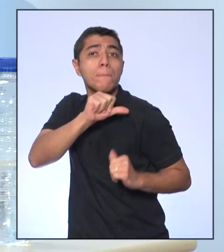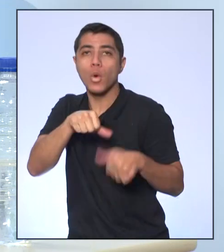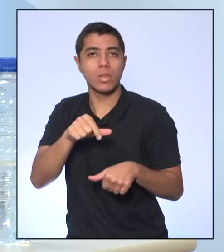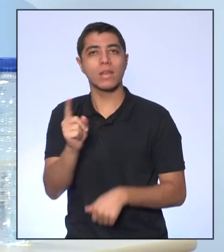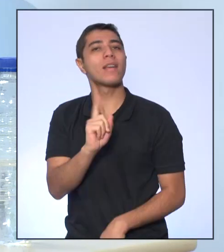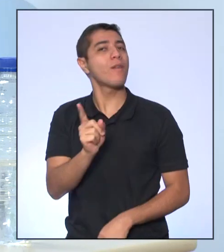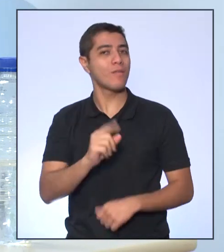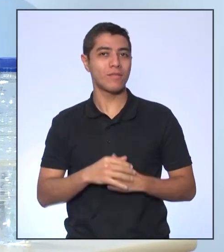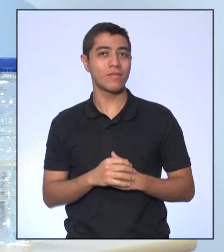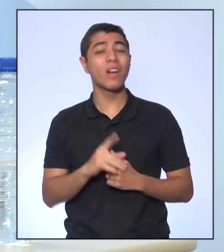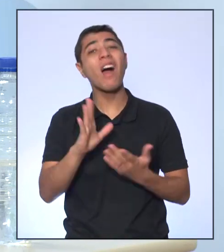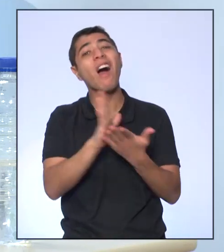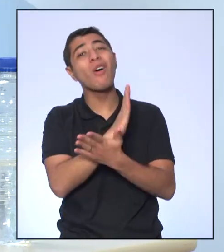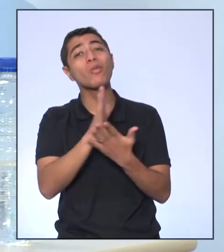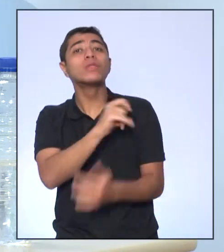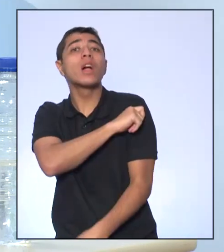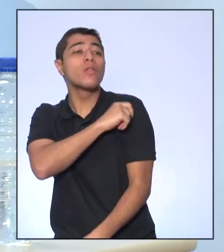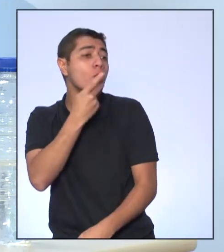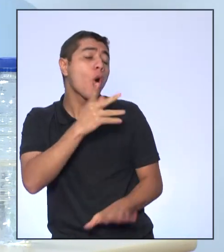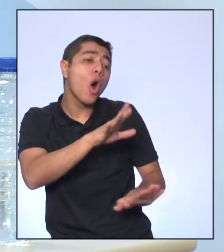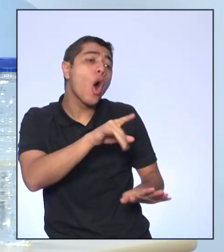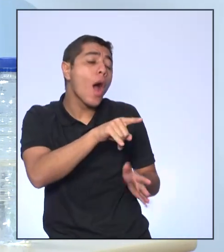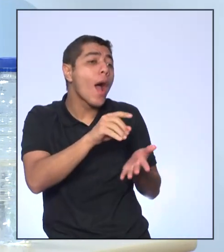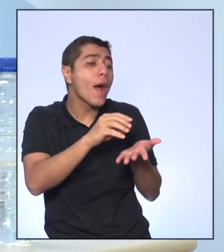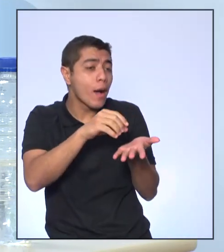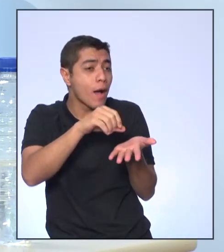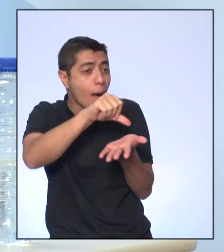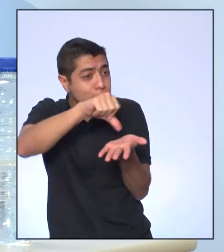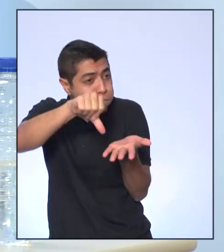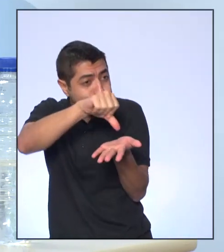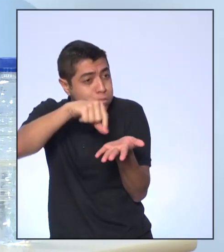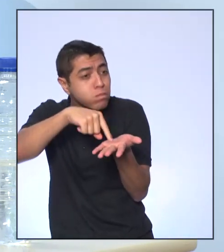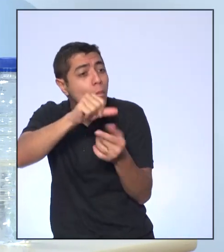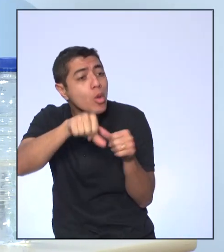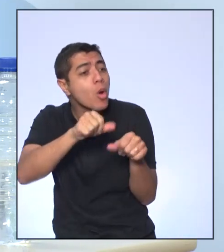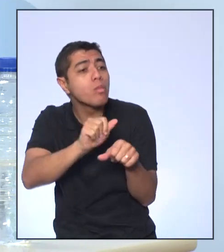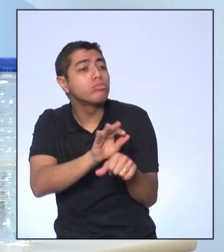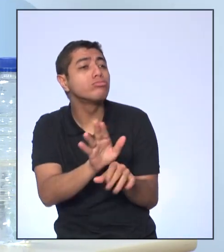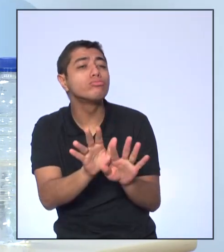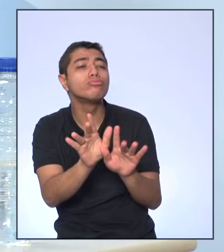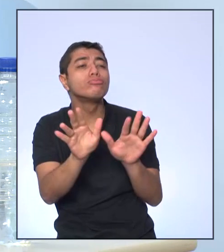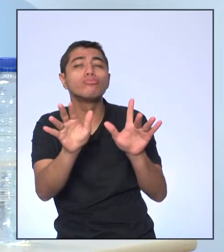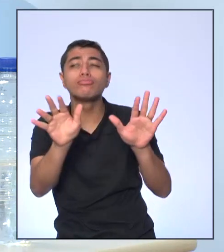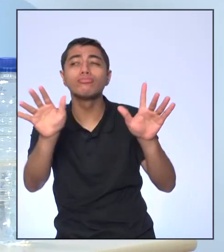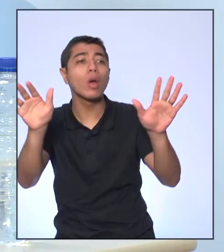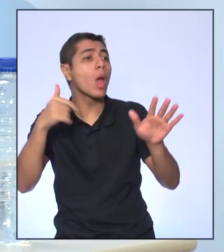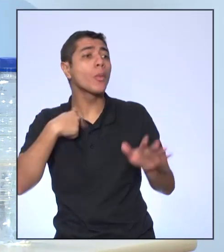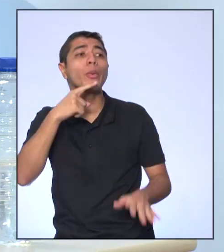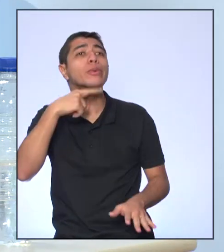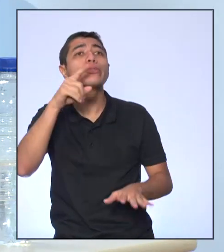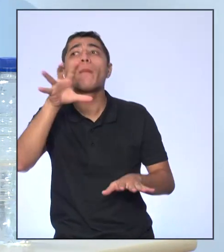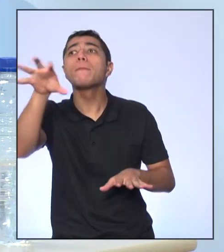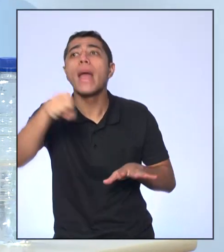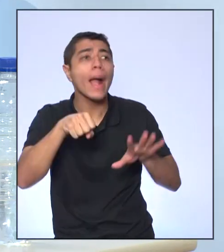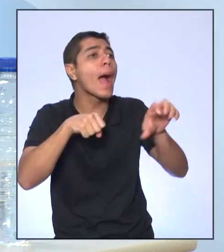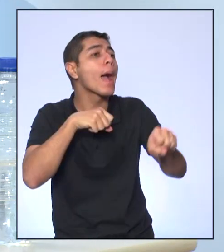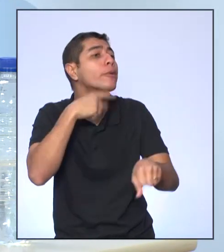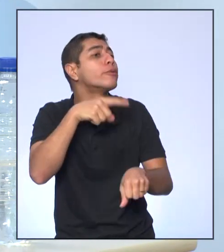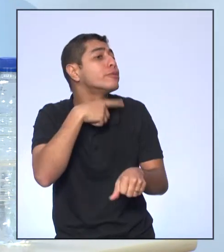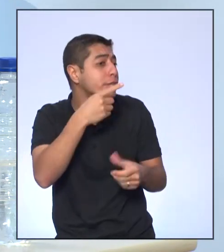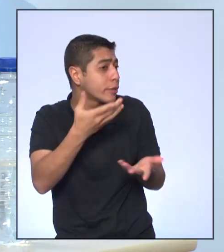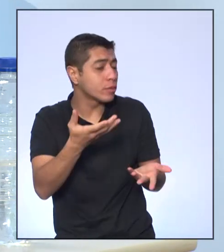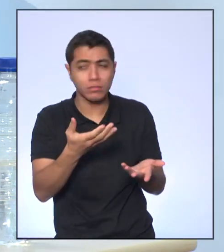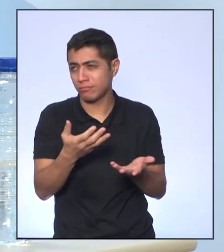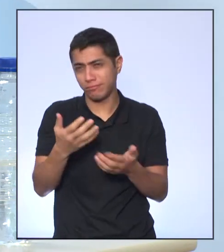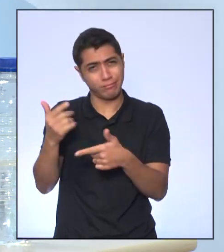de volta, então é uma transformação química. Lembra que para analisar a transformação química e física, a gente não pensa se eu posso pegar ou não. Eu vou